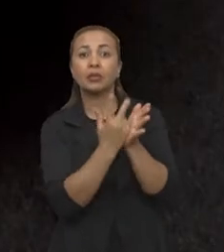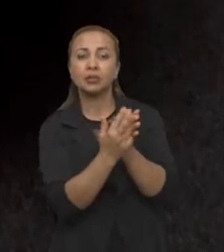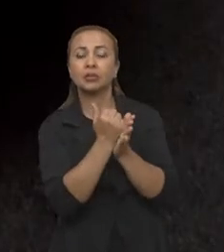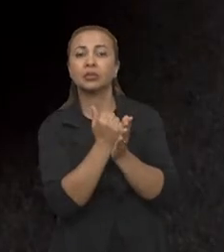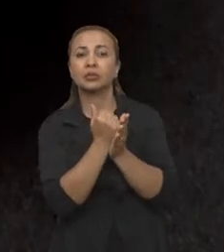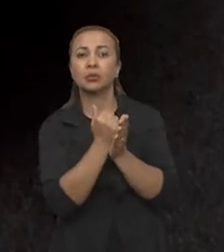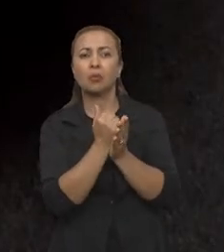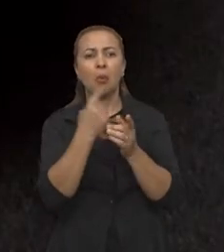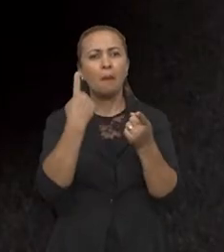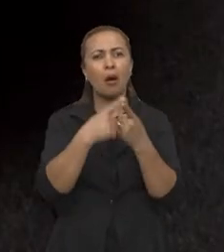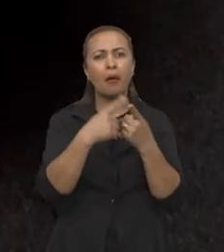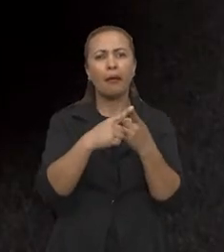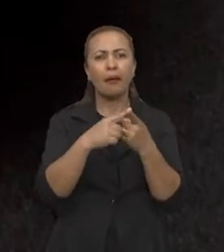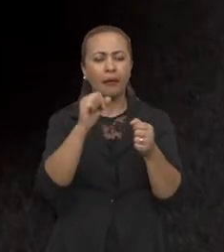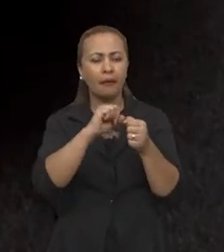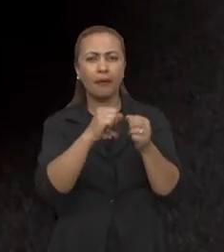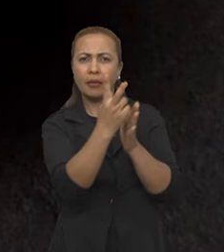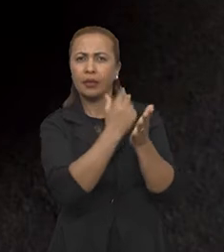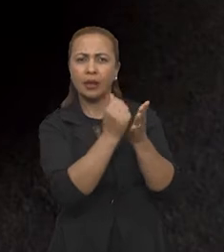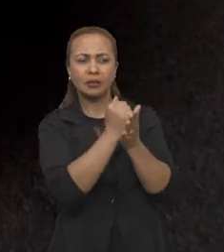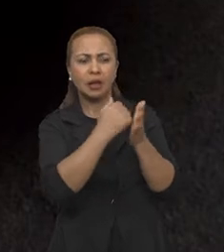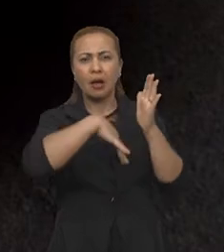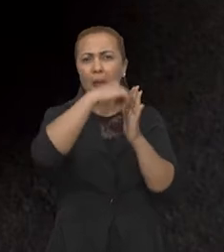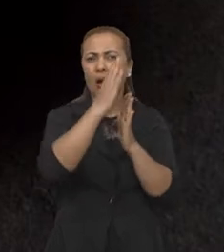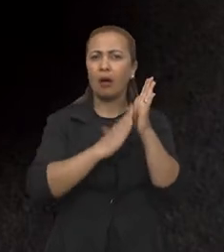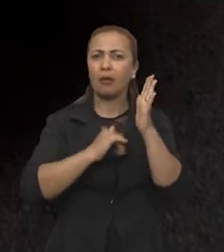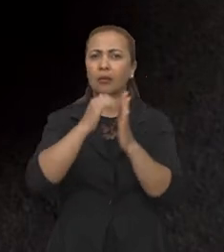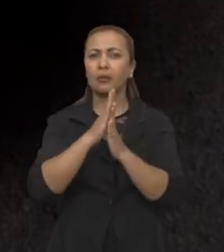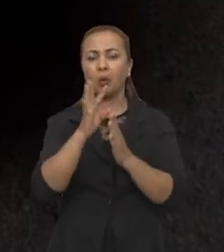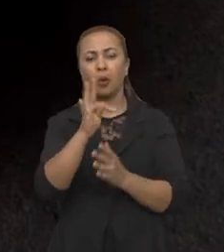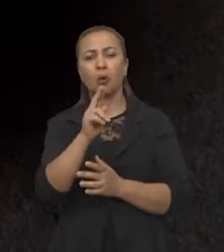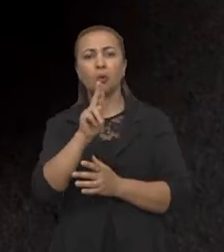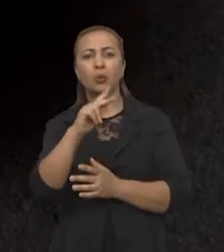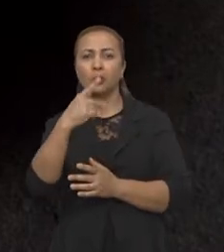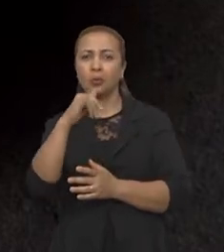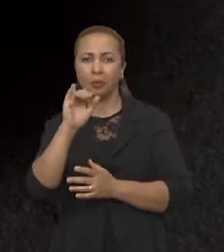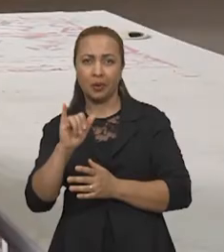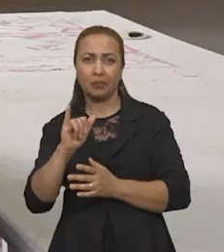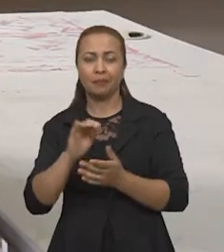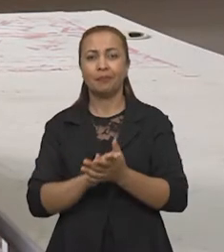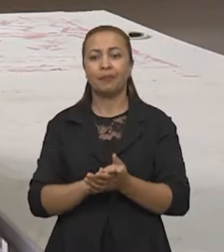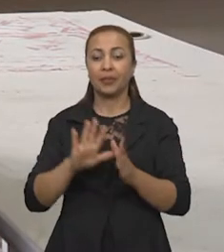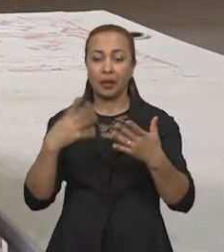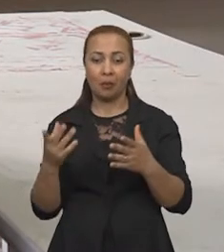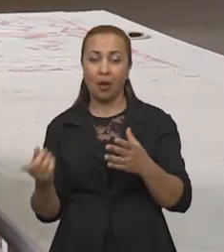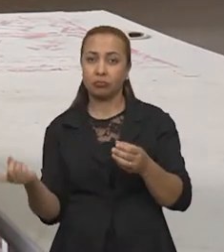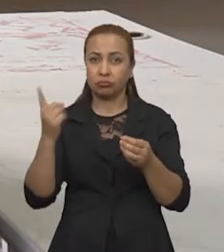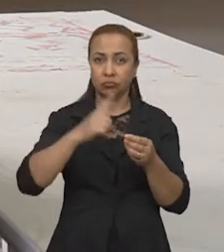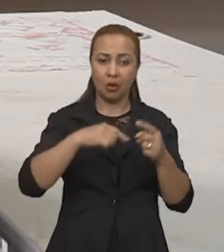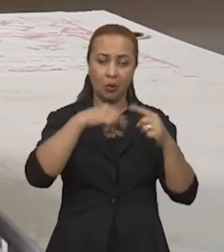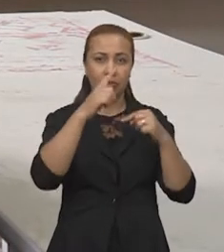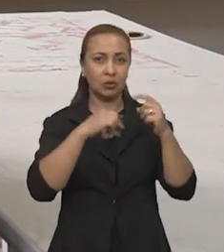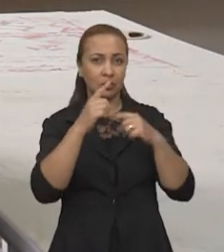desenhos, os motivos geométricos da pintura tupi. Guarani. Quando as peças chegam